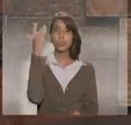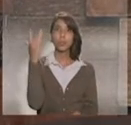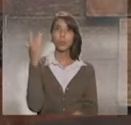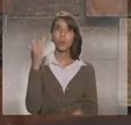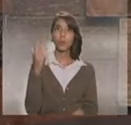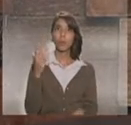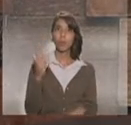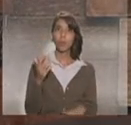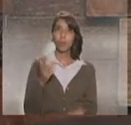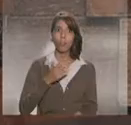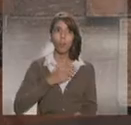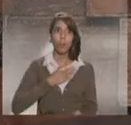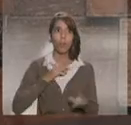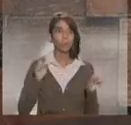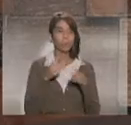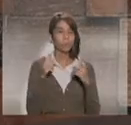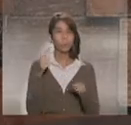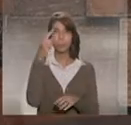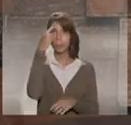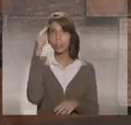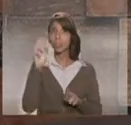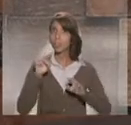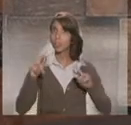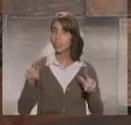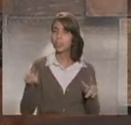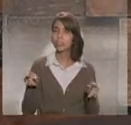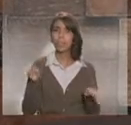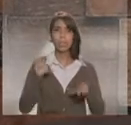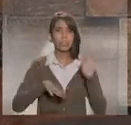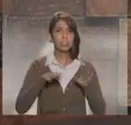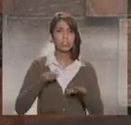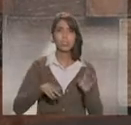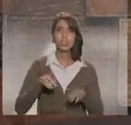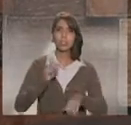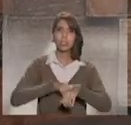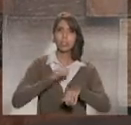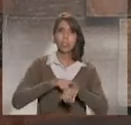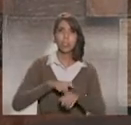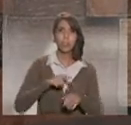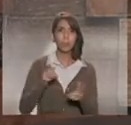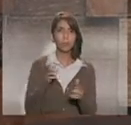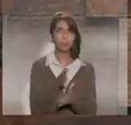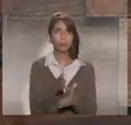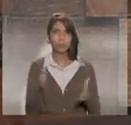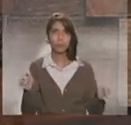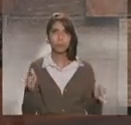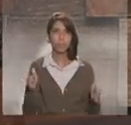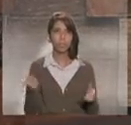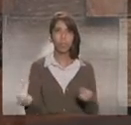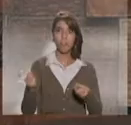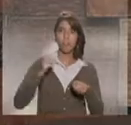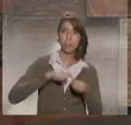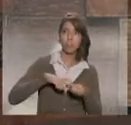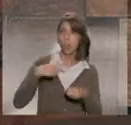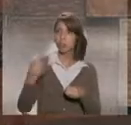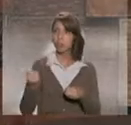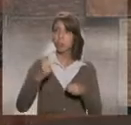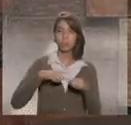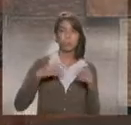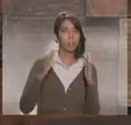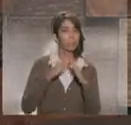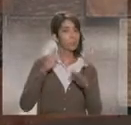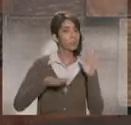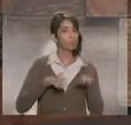música de uma maneira muito diferente né e tinham torneios longos mesmo de você tem essa coisa você poder voltar e voltar toda hora não sei que às vezes